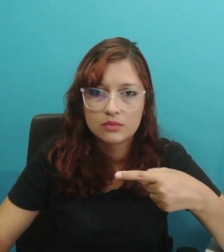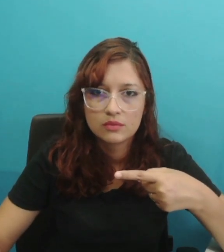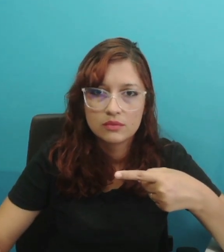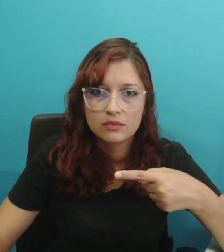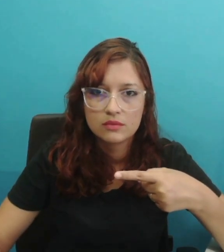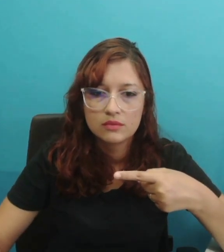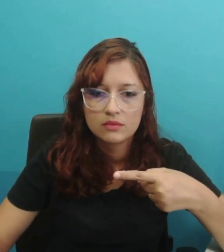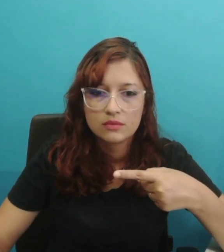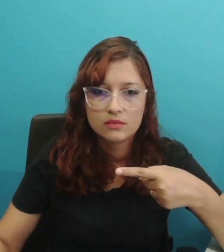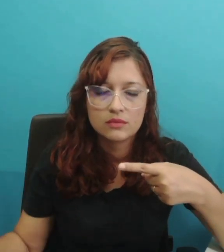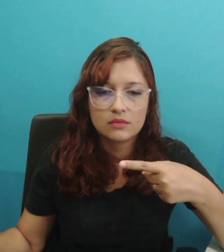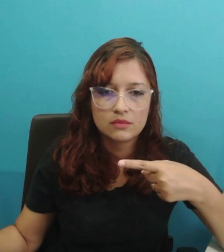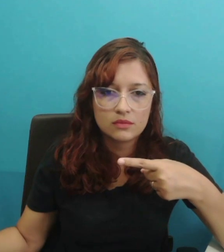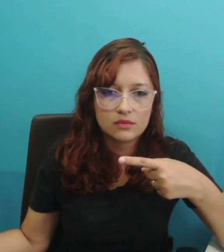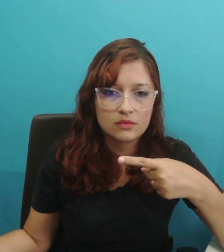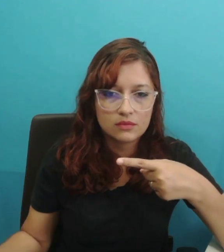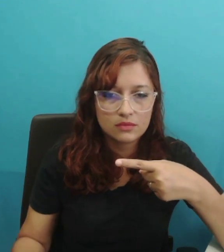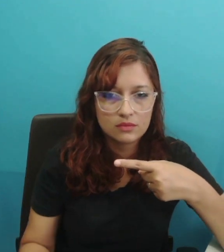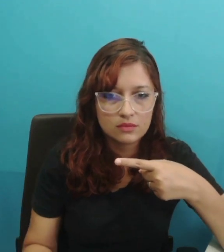É o futuro.